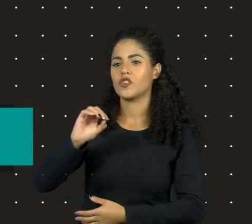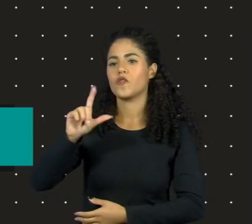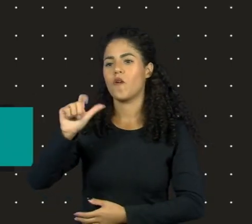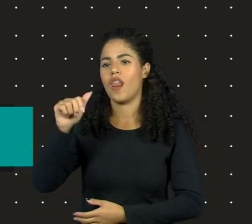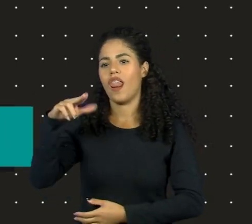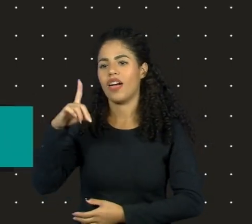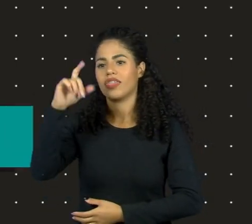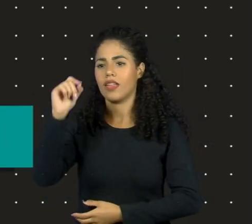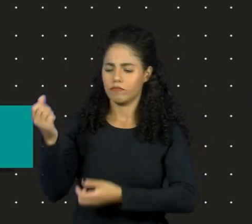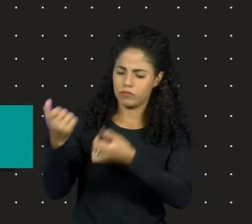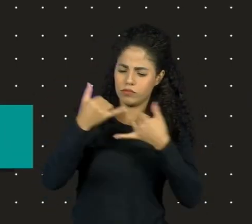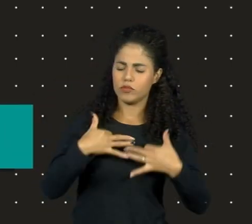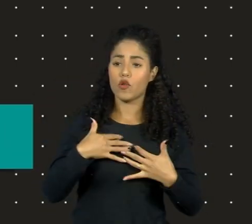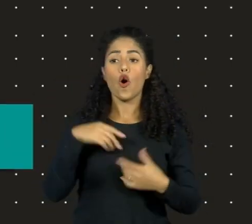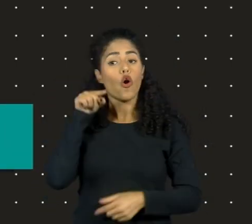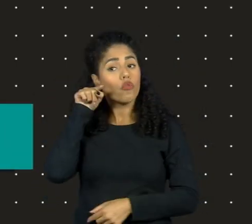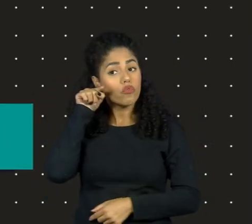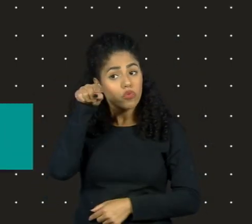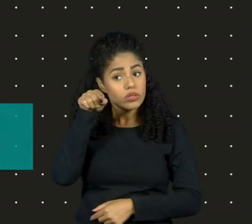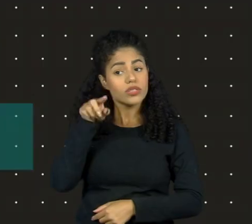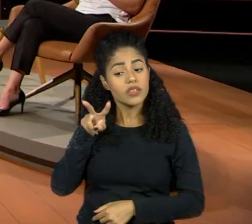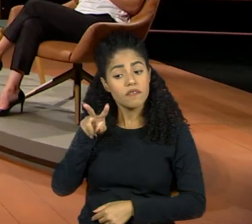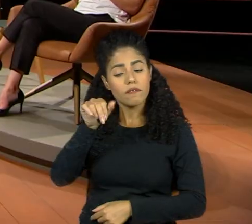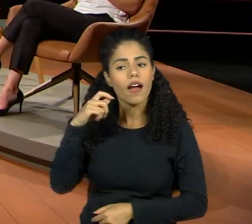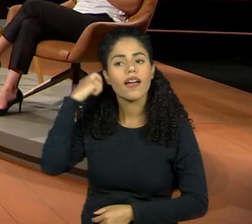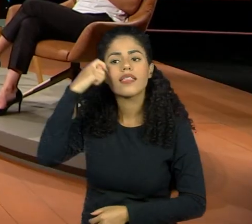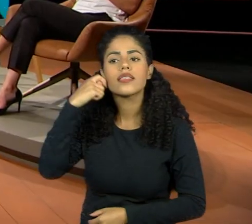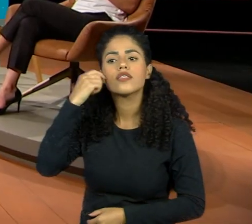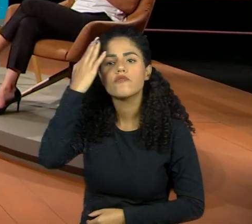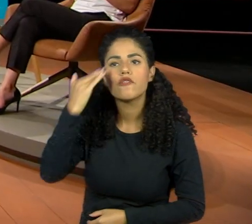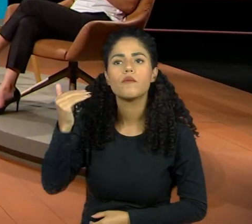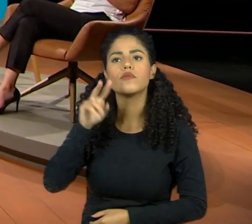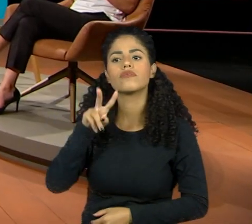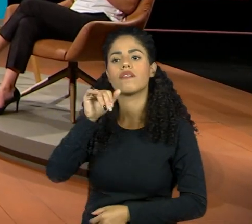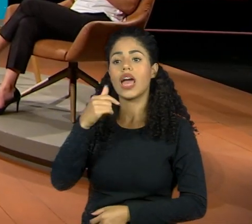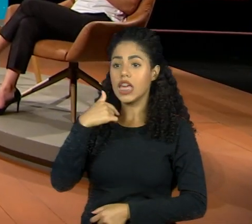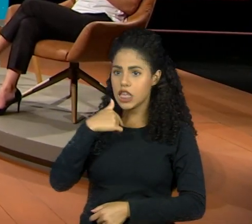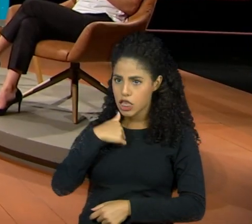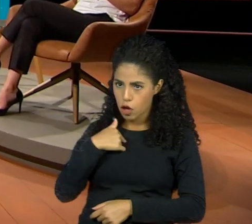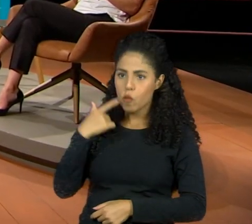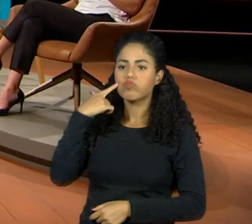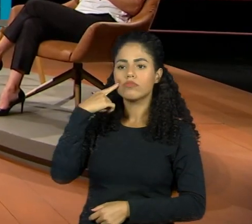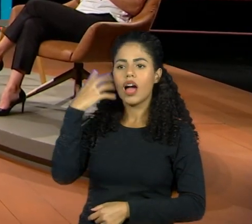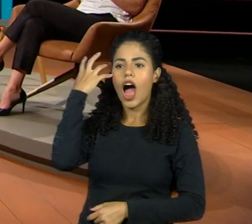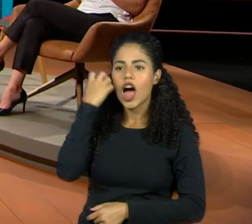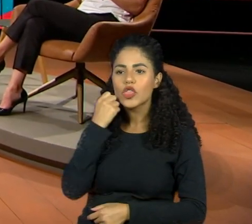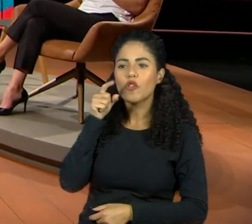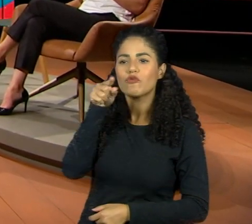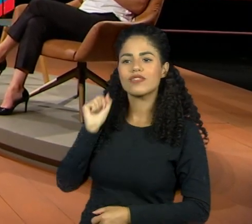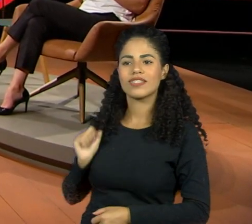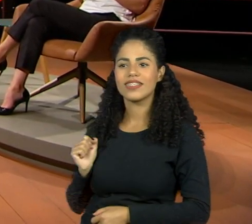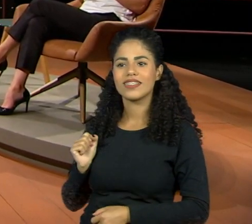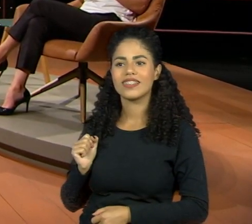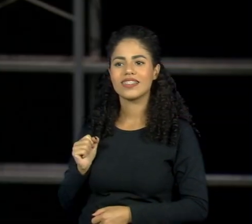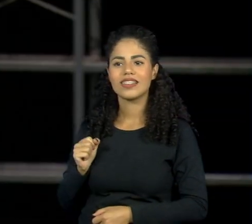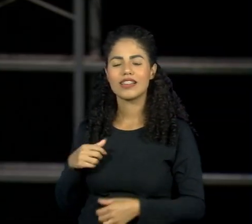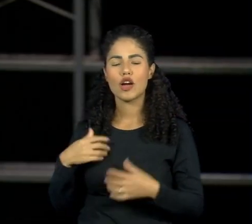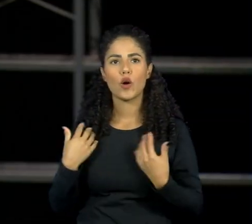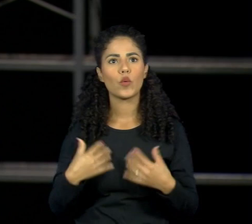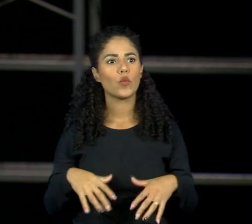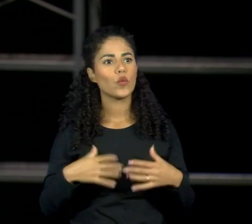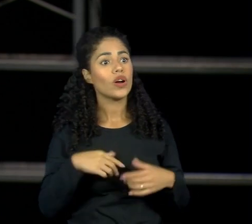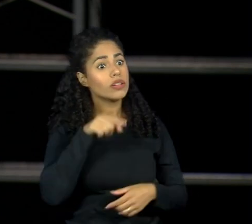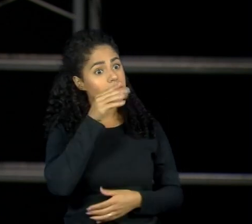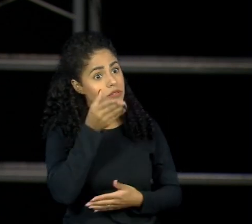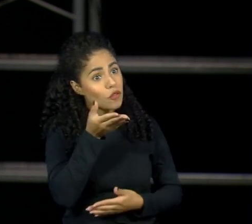para você. Você vai ser atriz e hoje eu quero que você saiba que eu sou sua madrinha. Olha que lindo. Ou seja, você